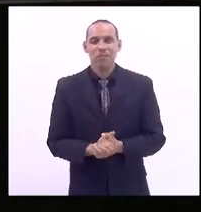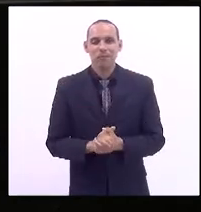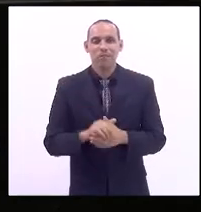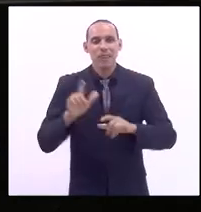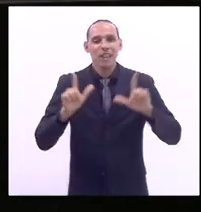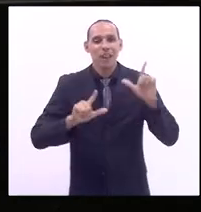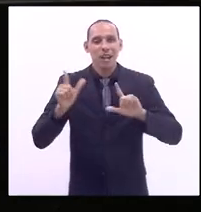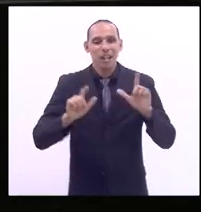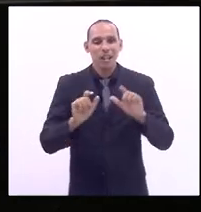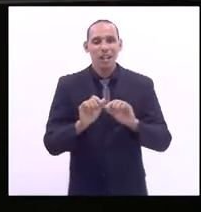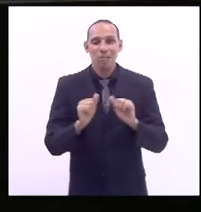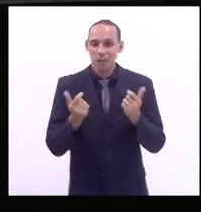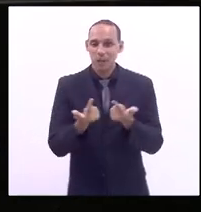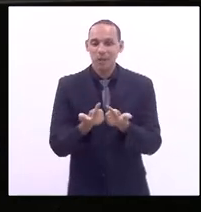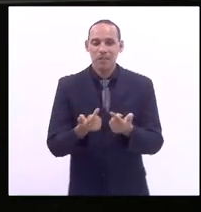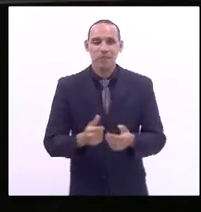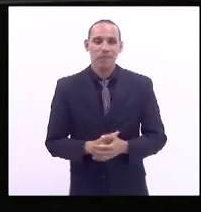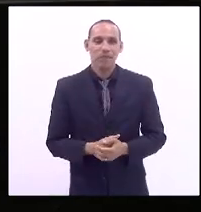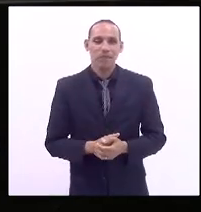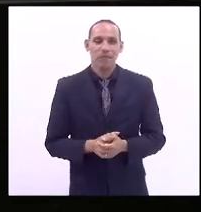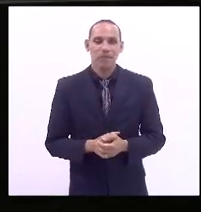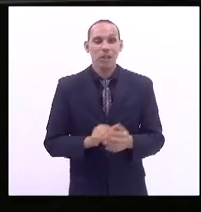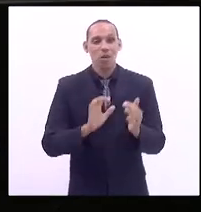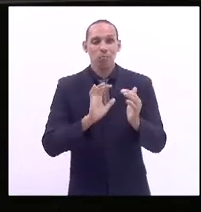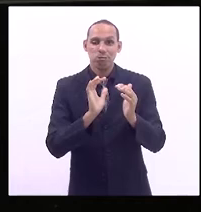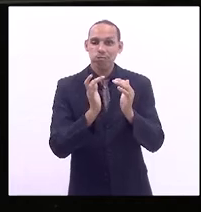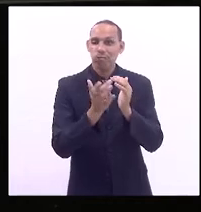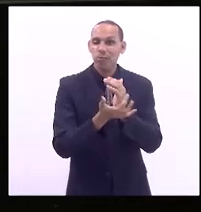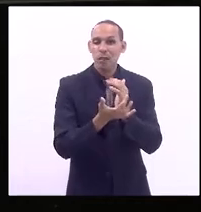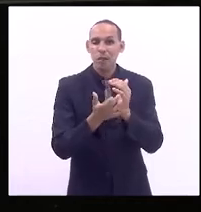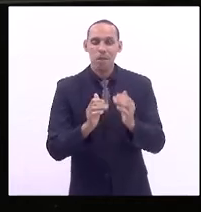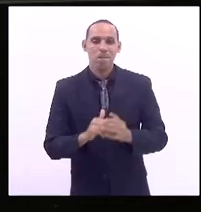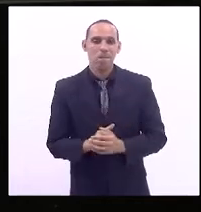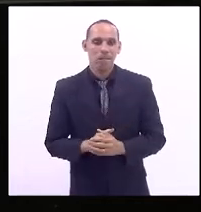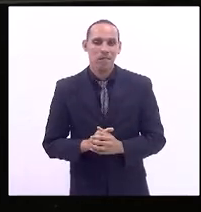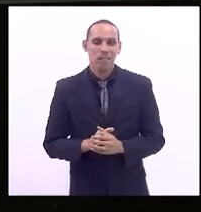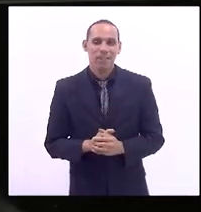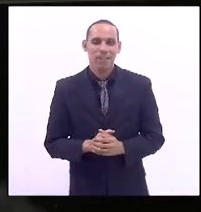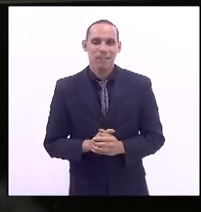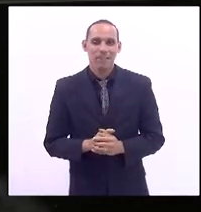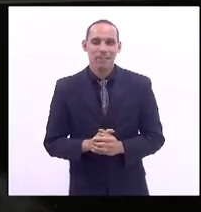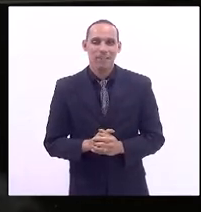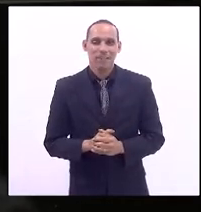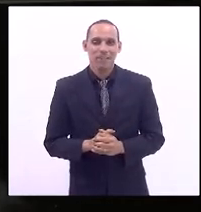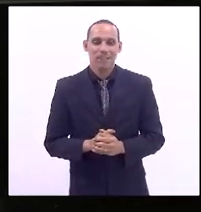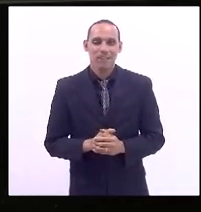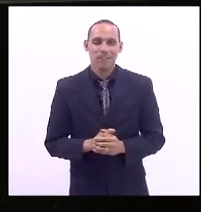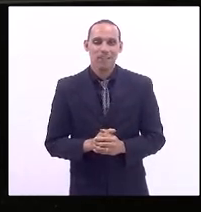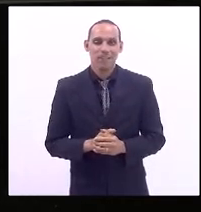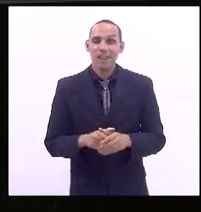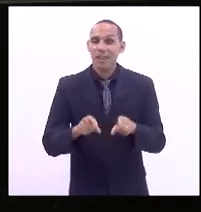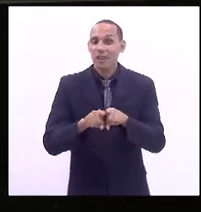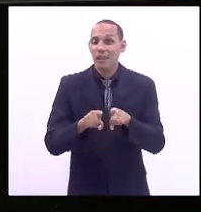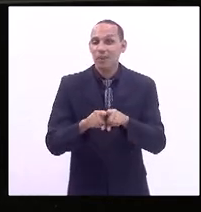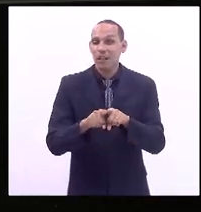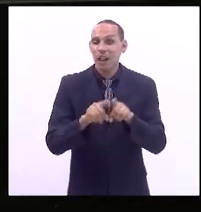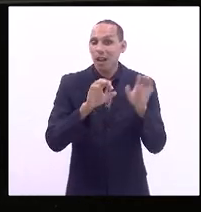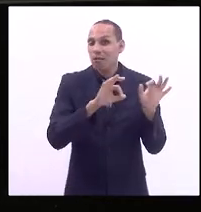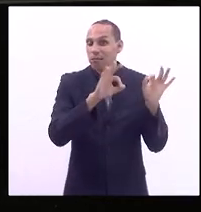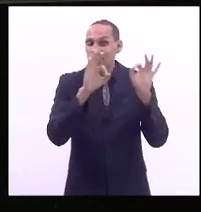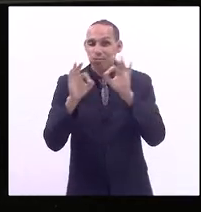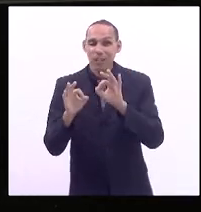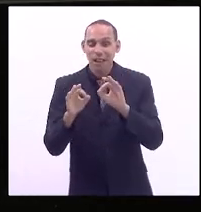TV alerj redes sociais e aqueles que nos